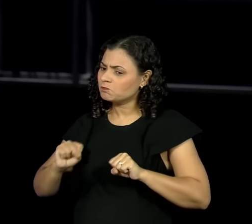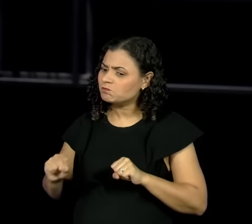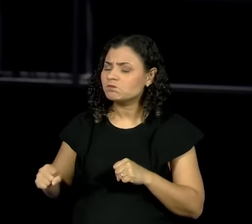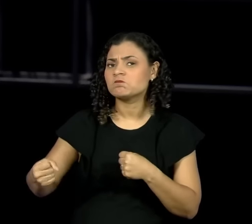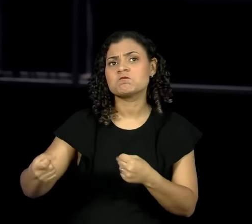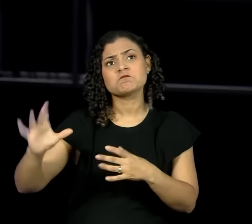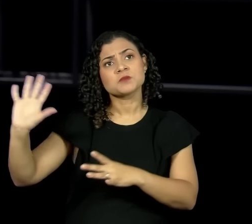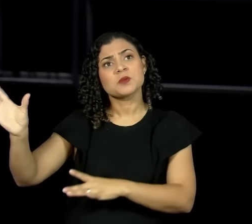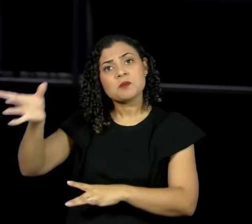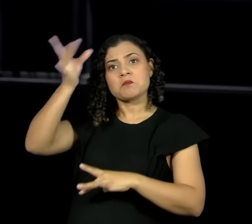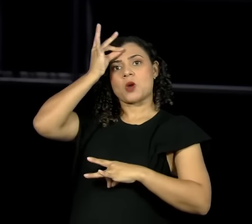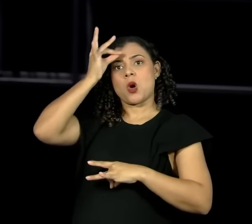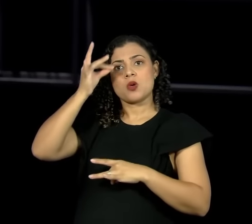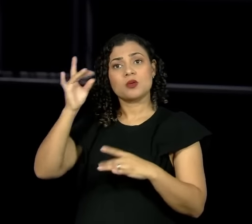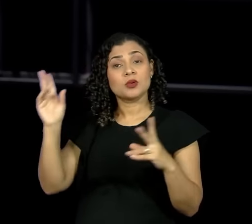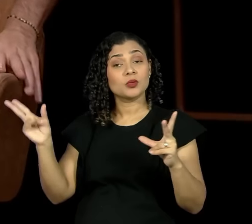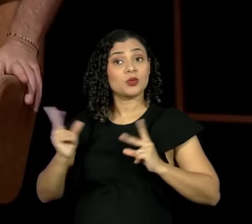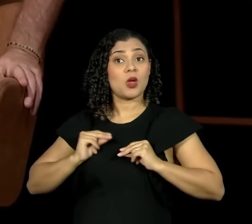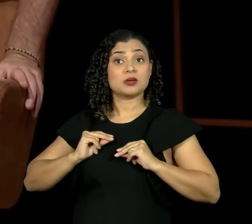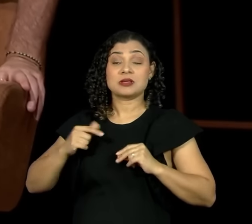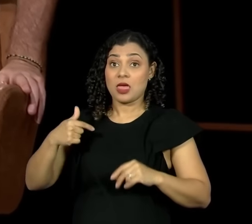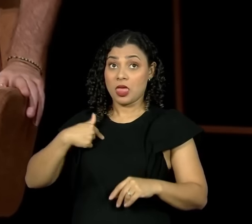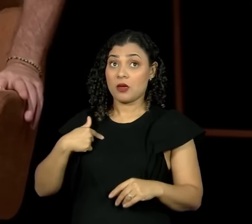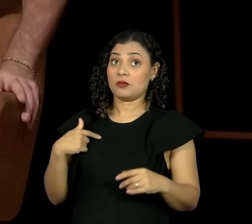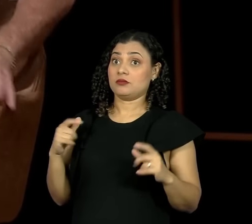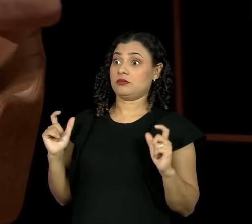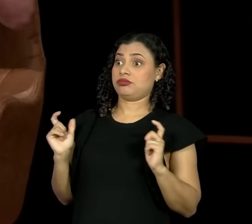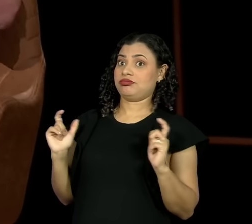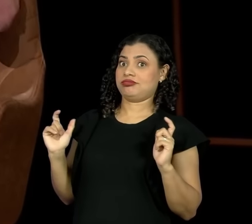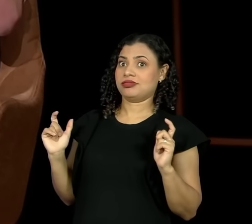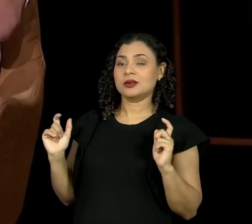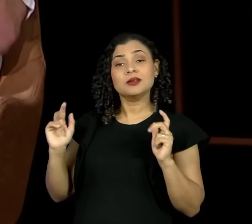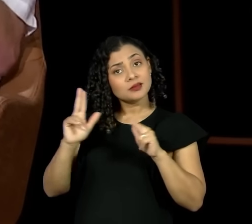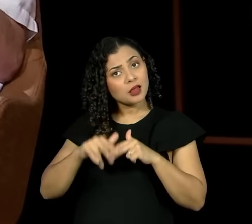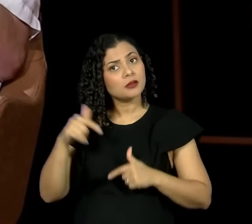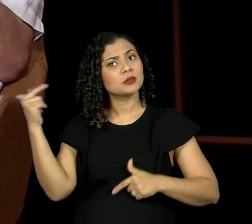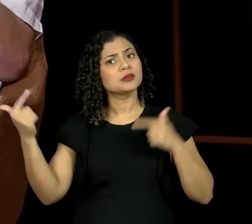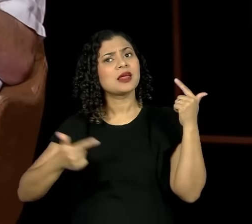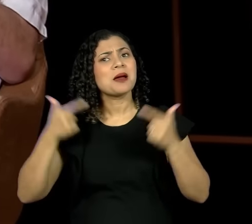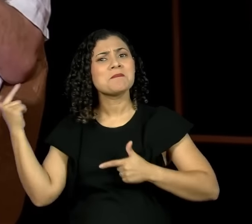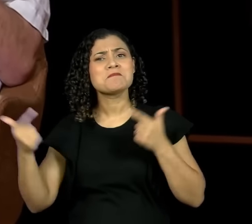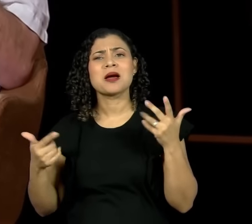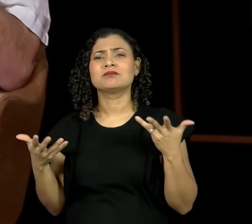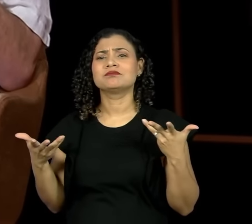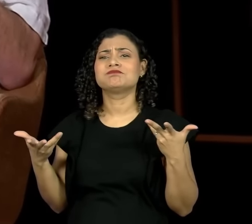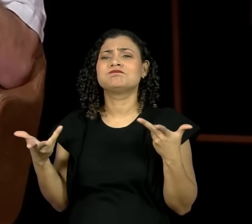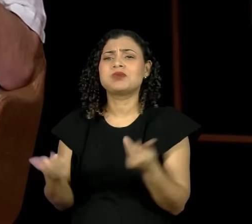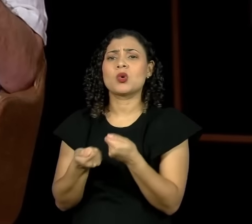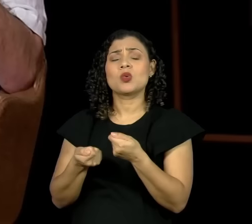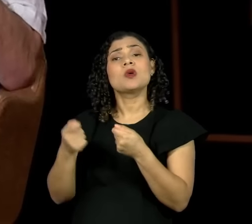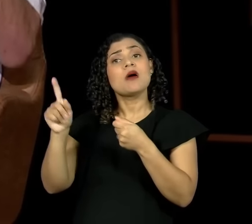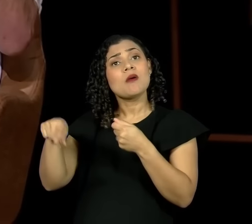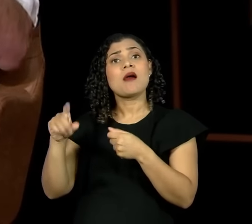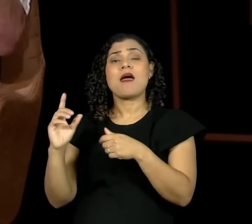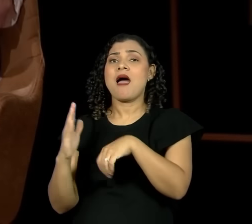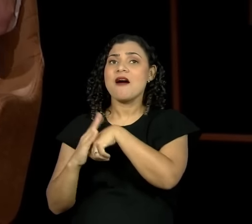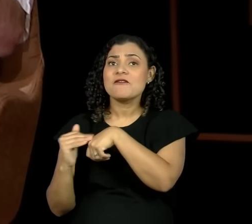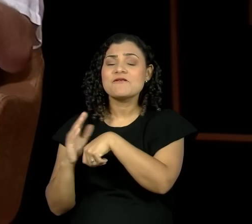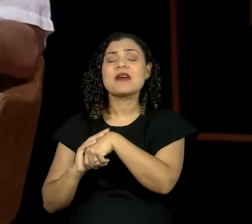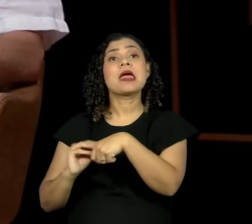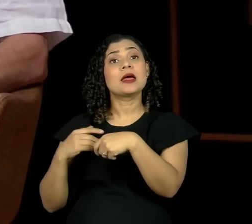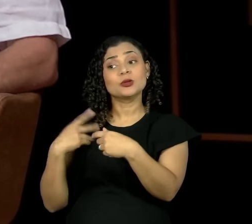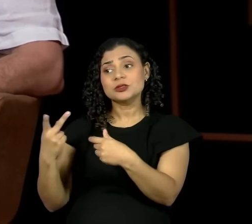eh que dá até aflição assim então assim foi um trabalho assim realmente que ela falou de afeto tudo a gente